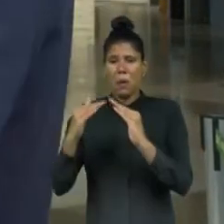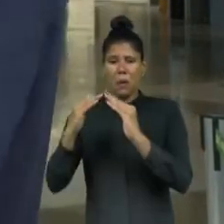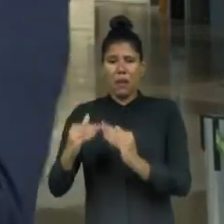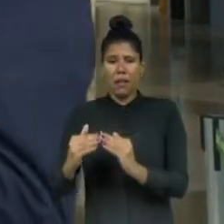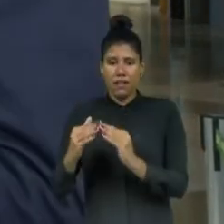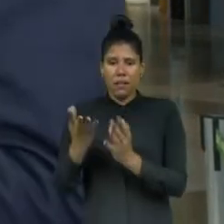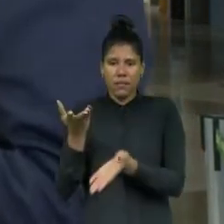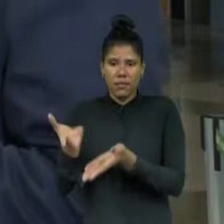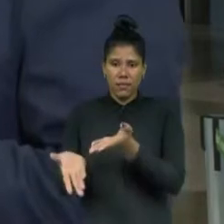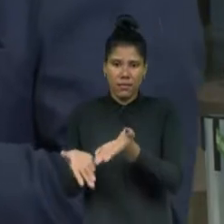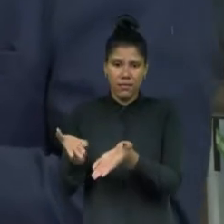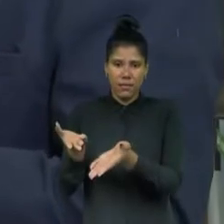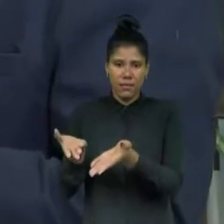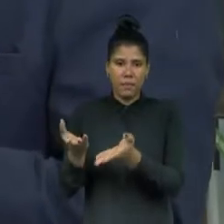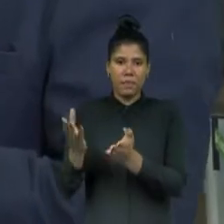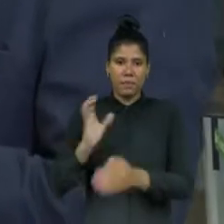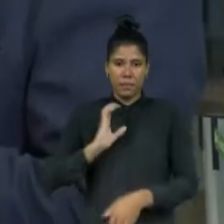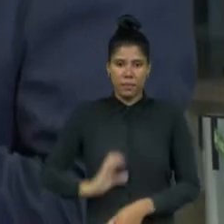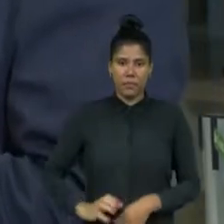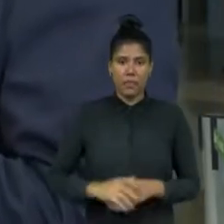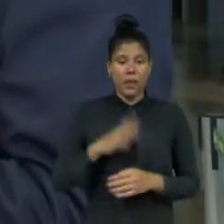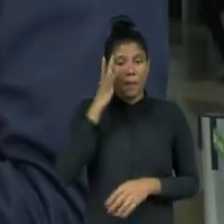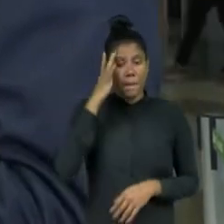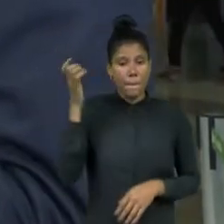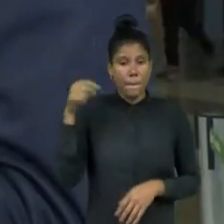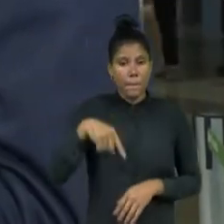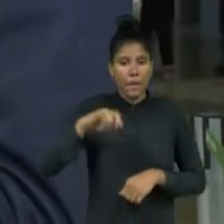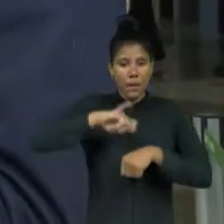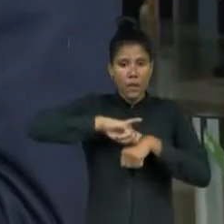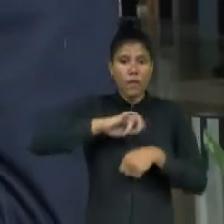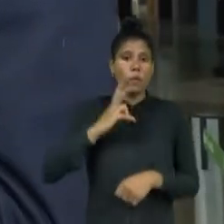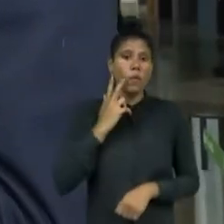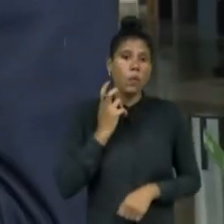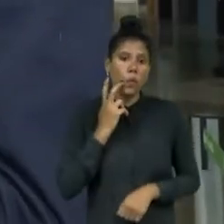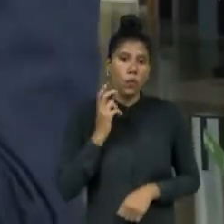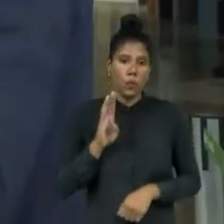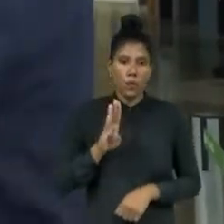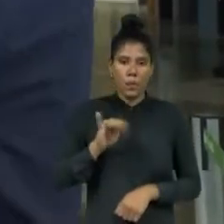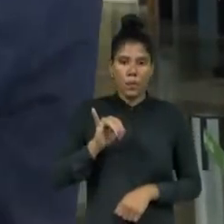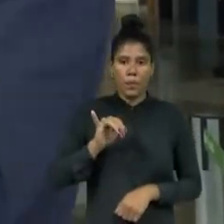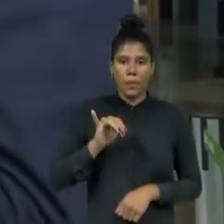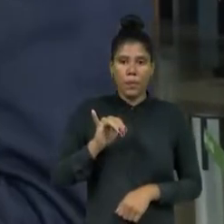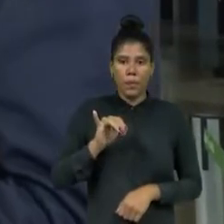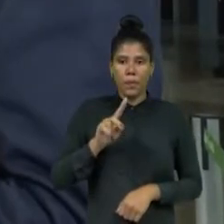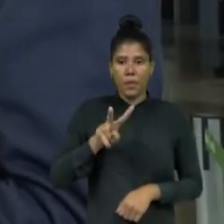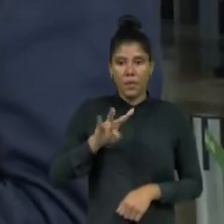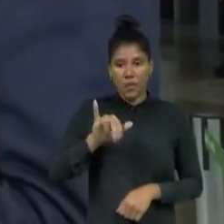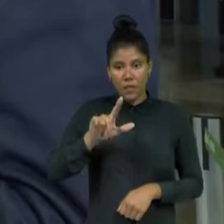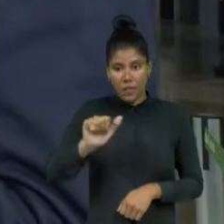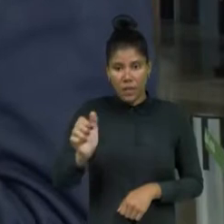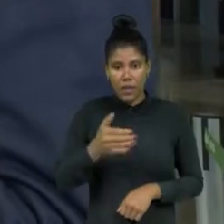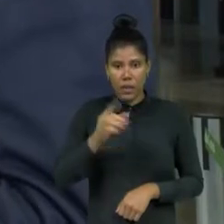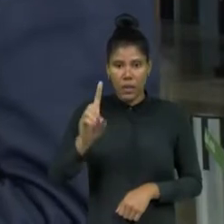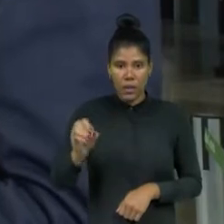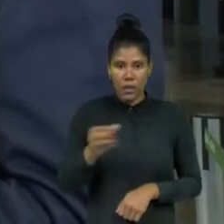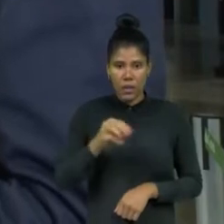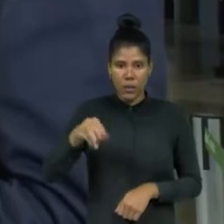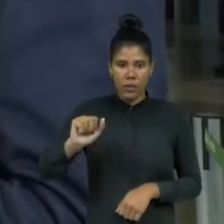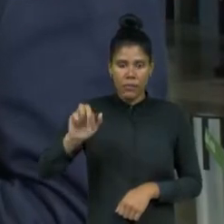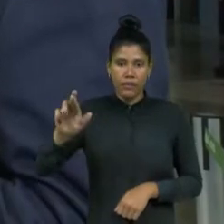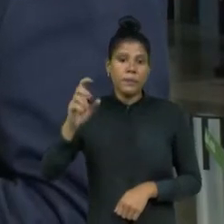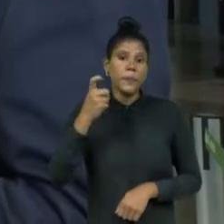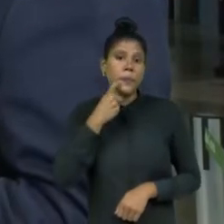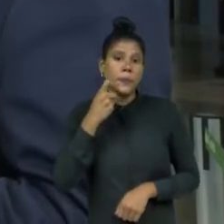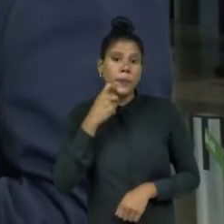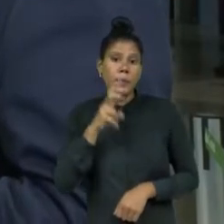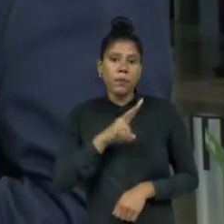estar onde o caminhão? Amanhã vamos estar aqui em Fortaleza, no Vila do Mar, né, no bairro Pirambu. Tá certo? E segue. E aí segue. Aí na sexta-feira vamos estar no